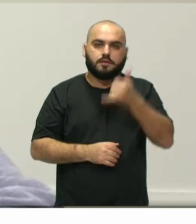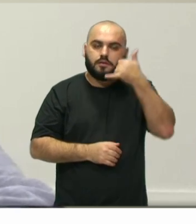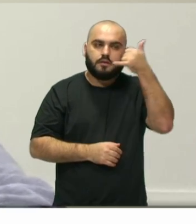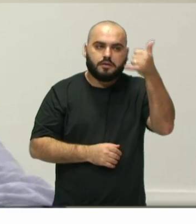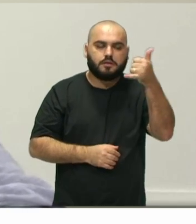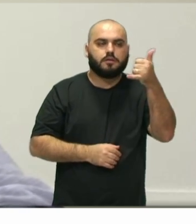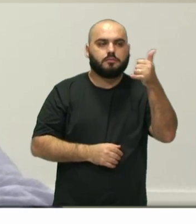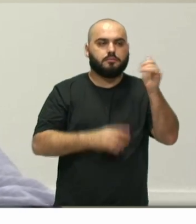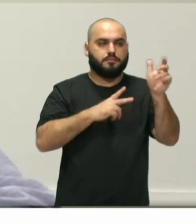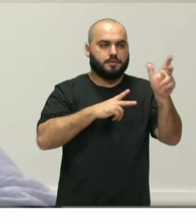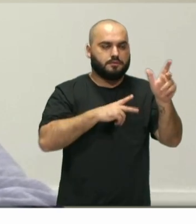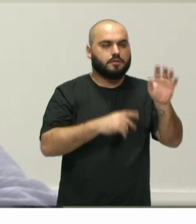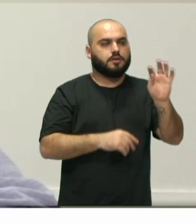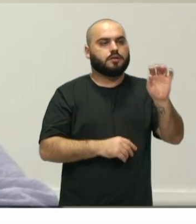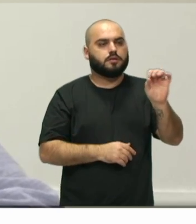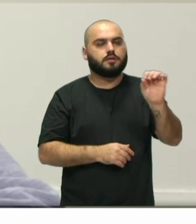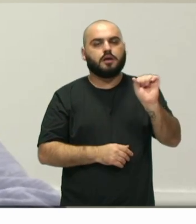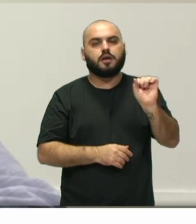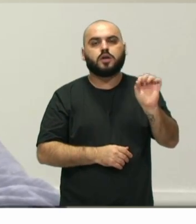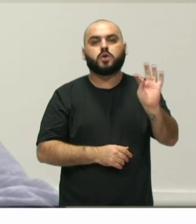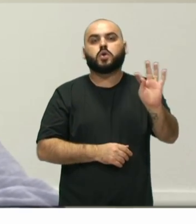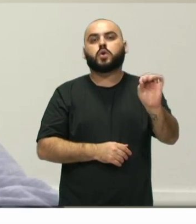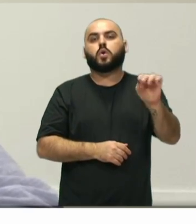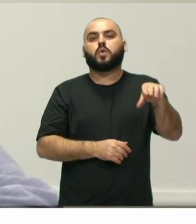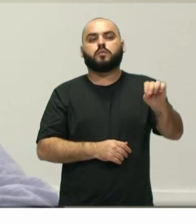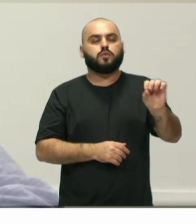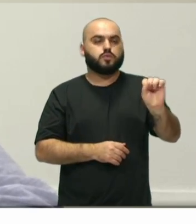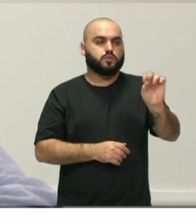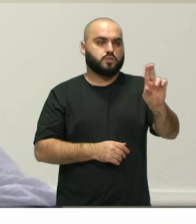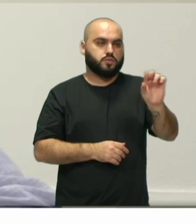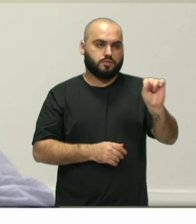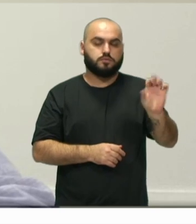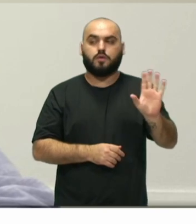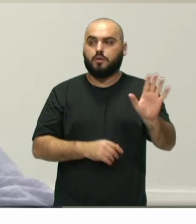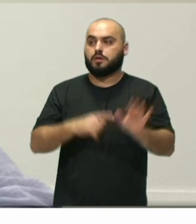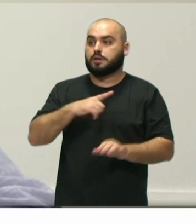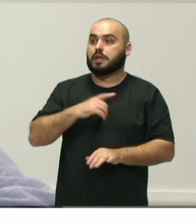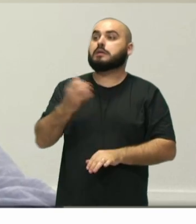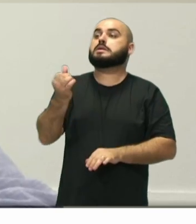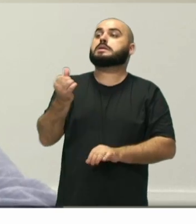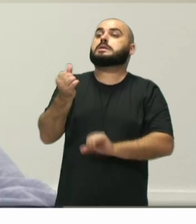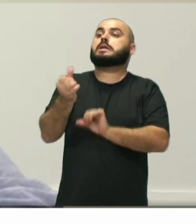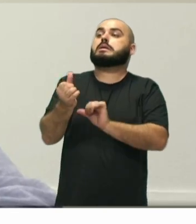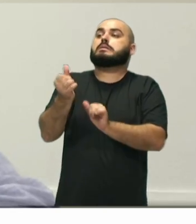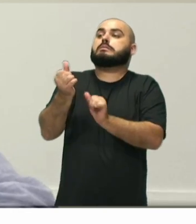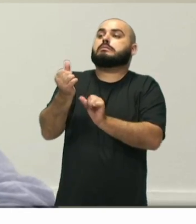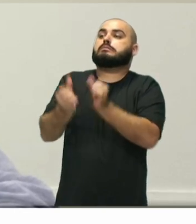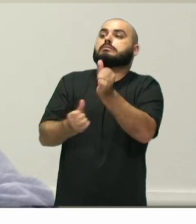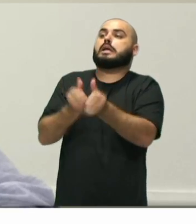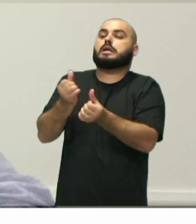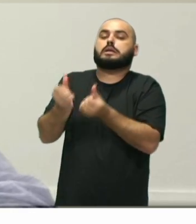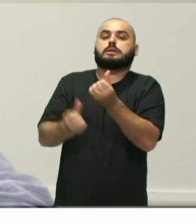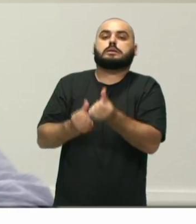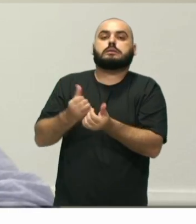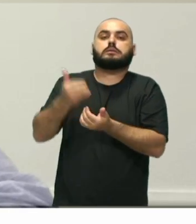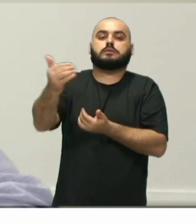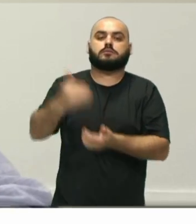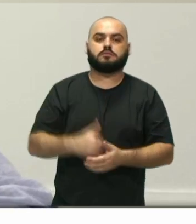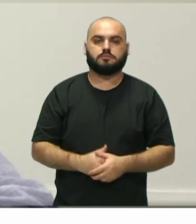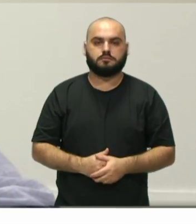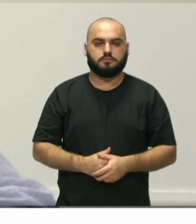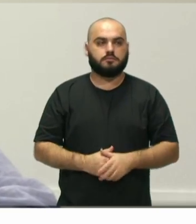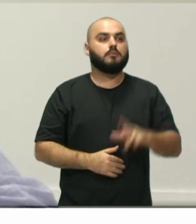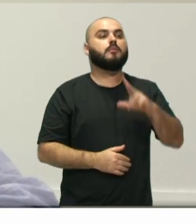SUS. A recepcionista, no mesmo momento, vai lhe responder, eu tenho para daqui 6 meses, certo? Se você dizer assim, e